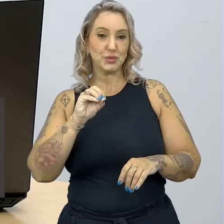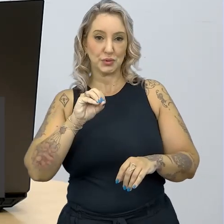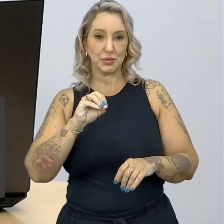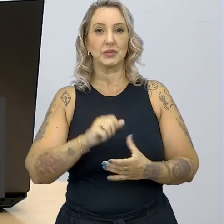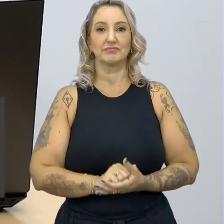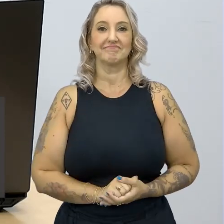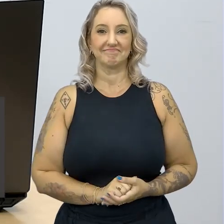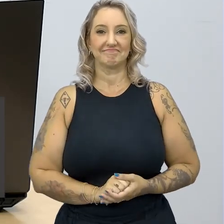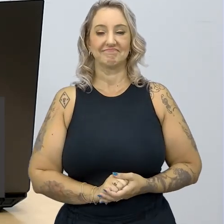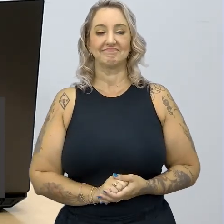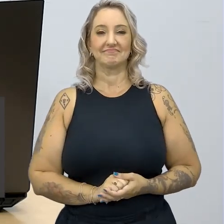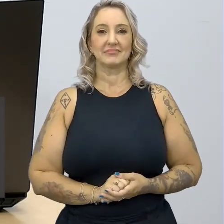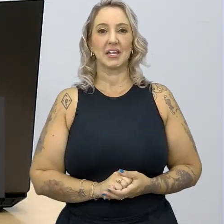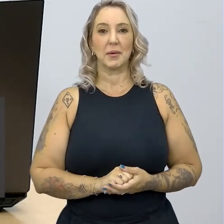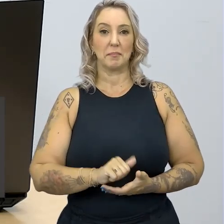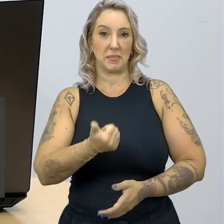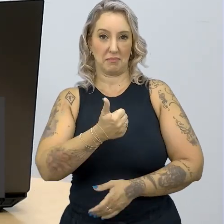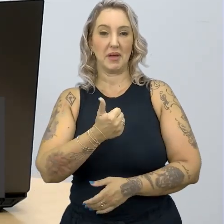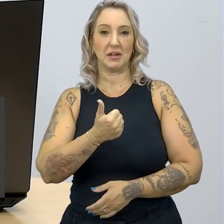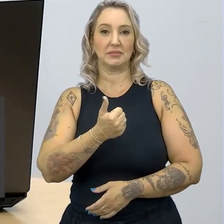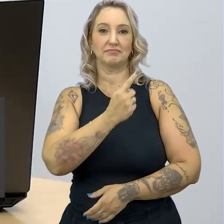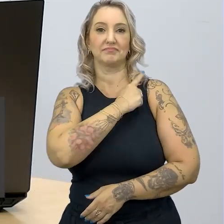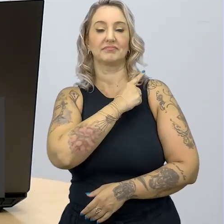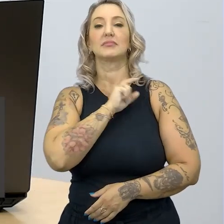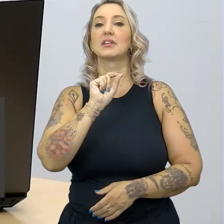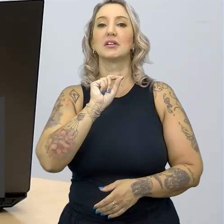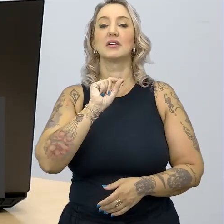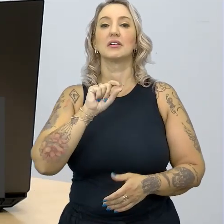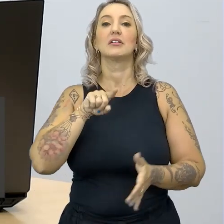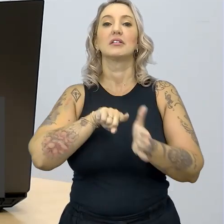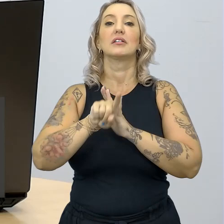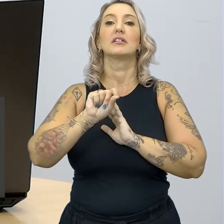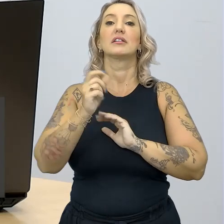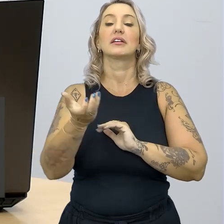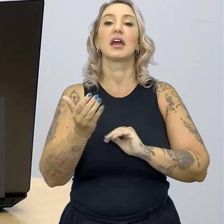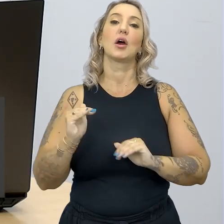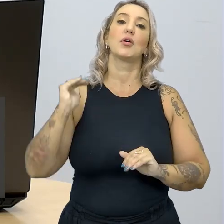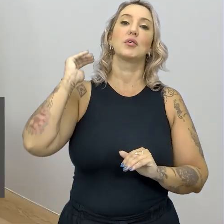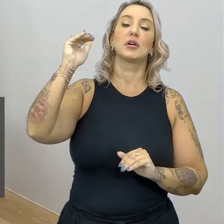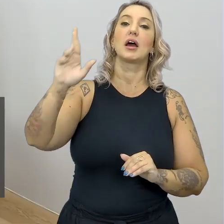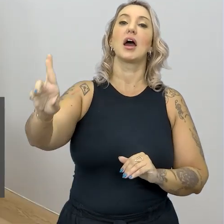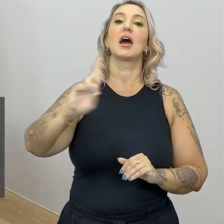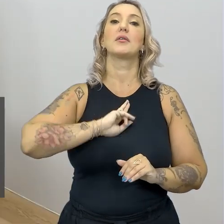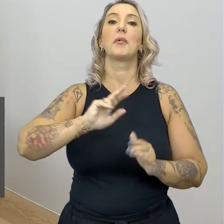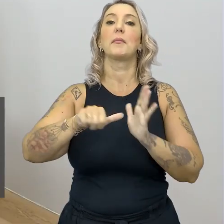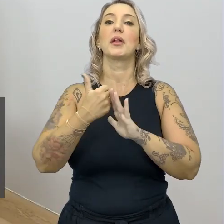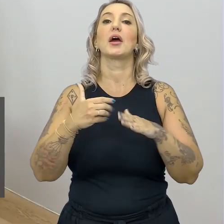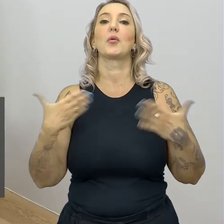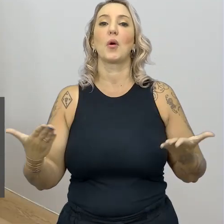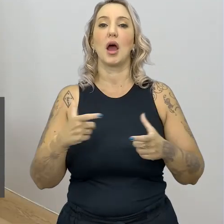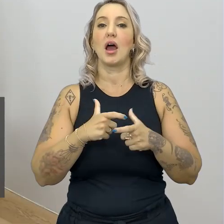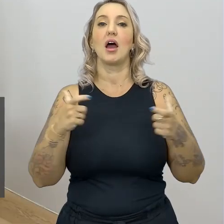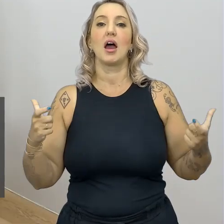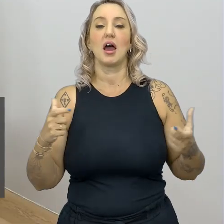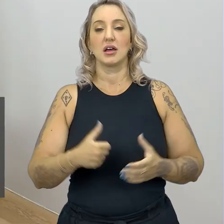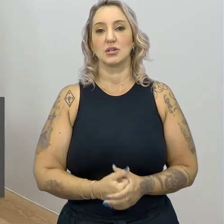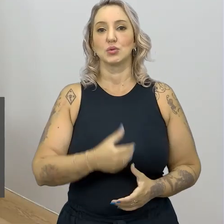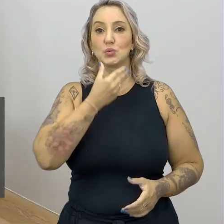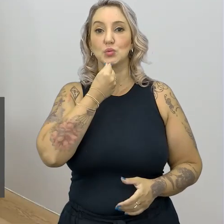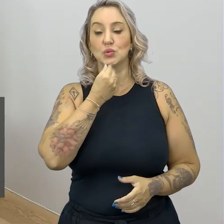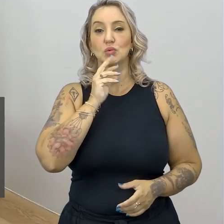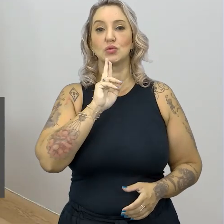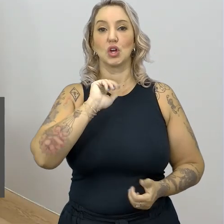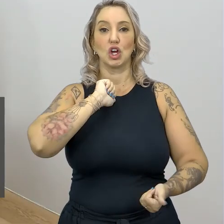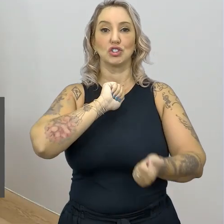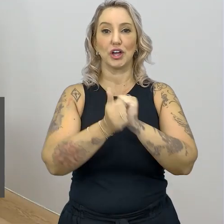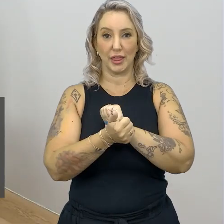série ainda tem muito isso. Se você perguntar para ele o que você quer ser, qual que é a primeira resposta? A maioria das pessoas. Nos meninos, normalmente é